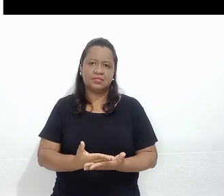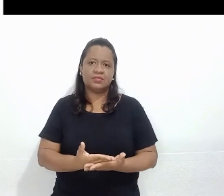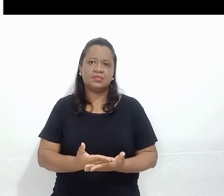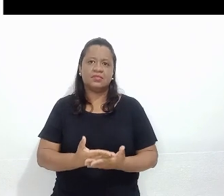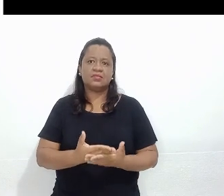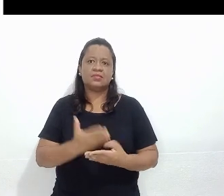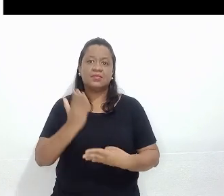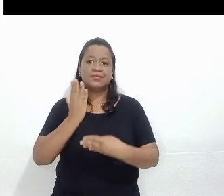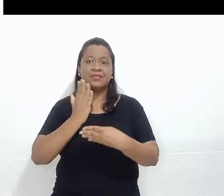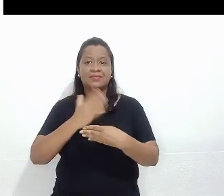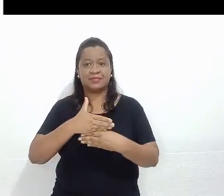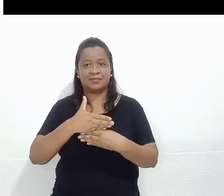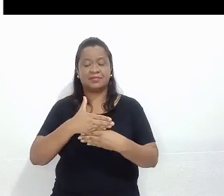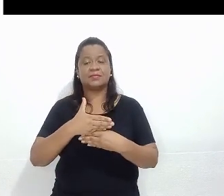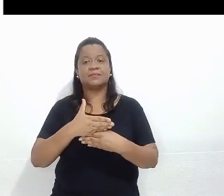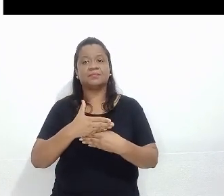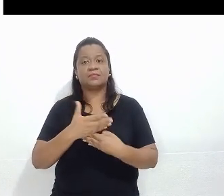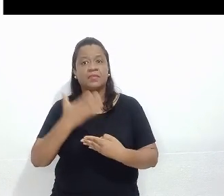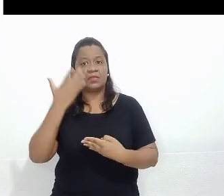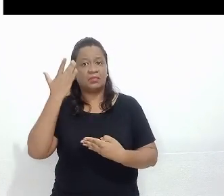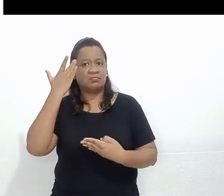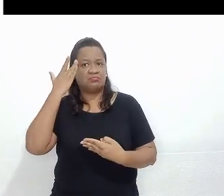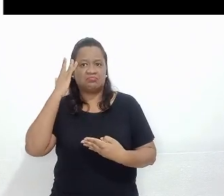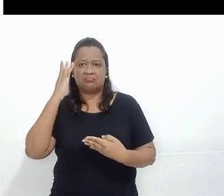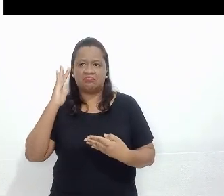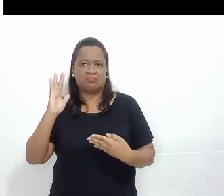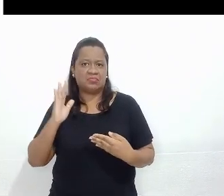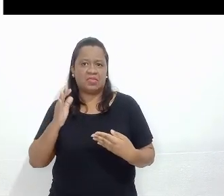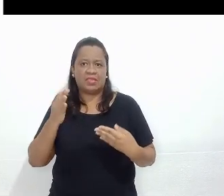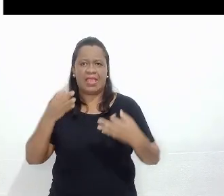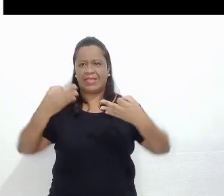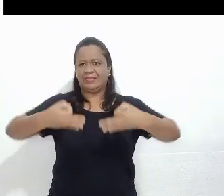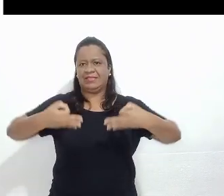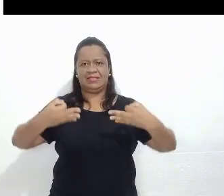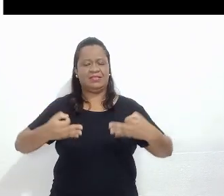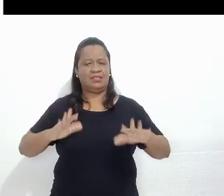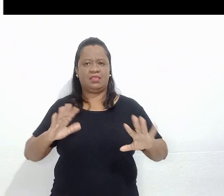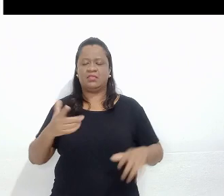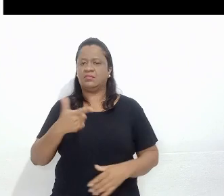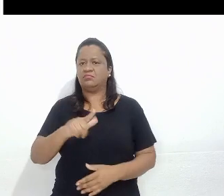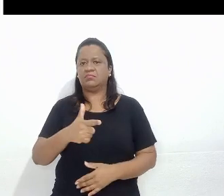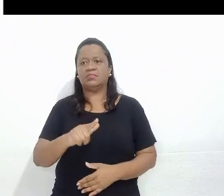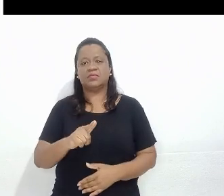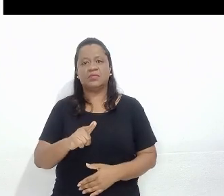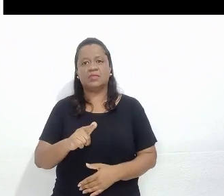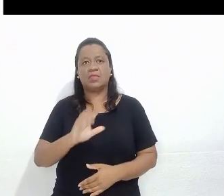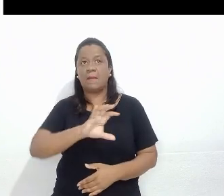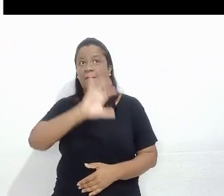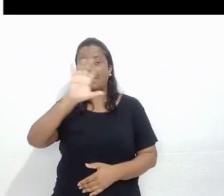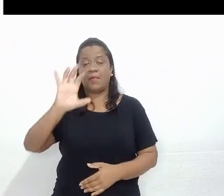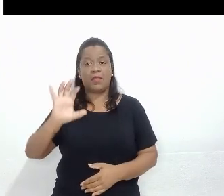Mas eu não tenho certeza, porque esse mapa aqui eu não trouxe isso detalhado.